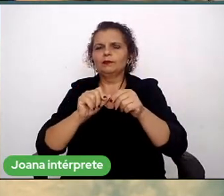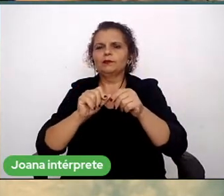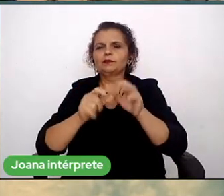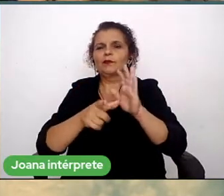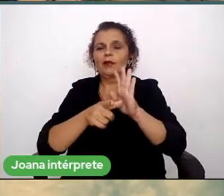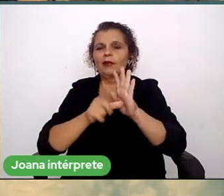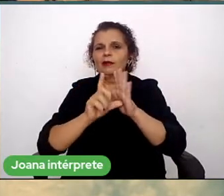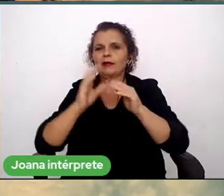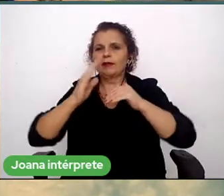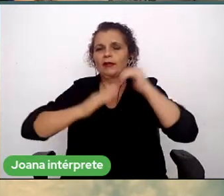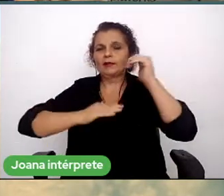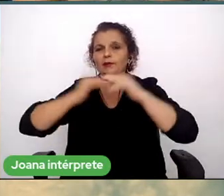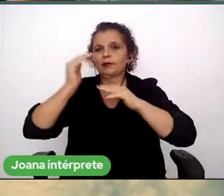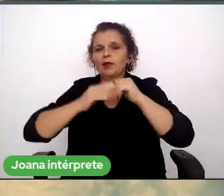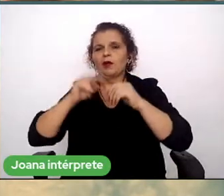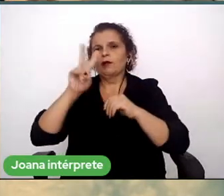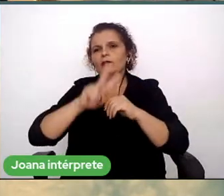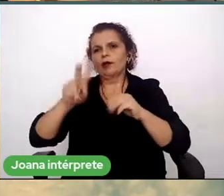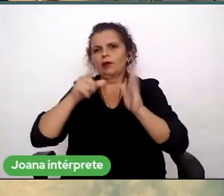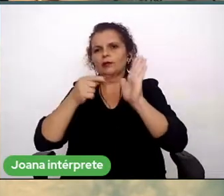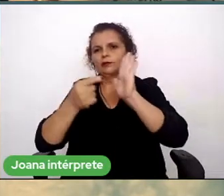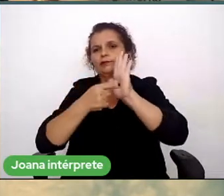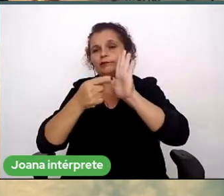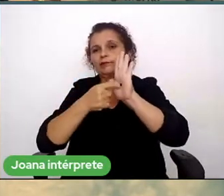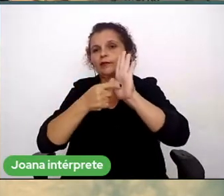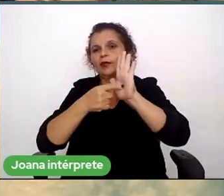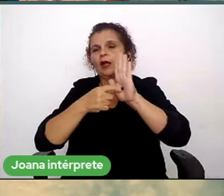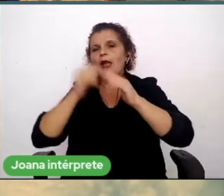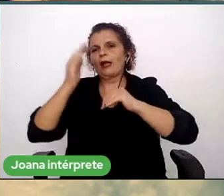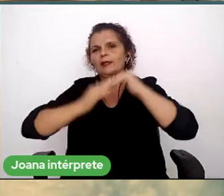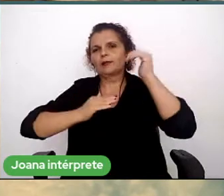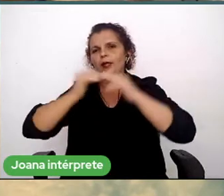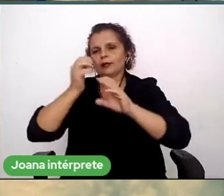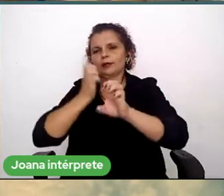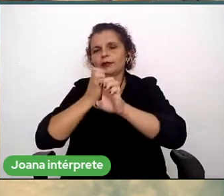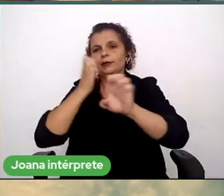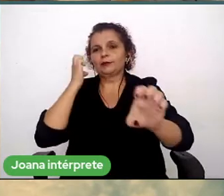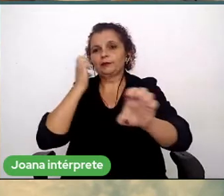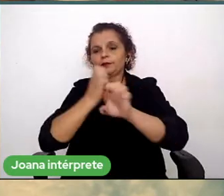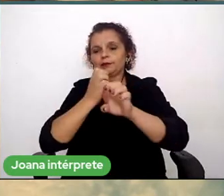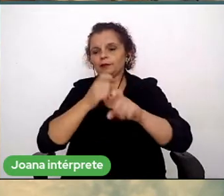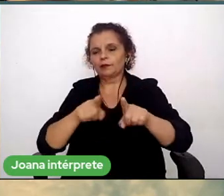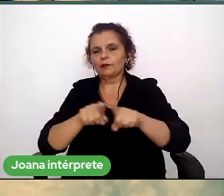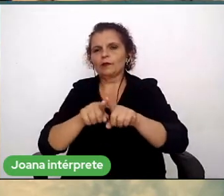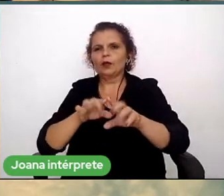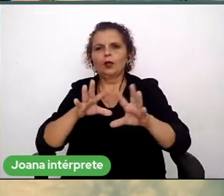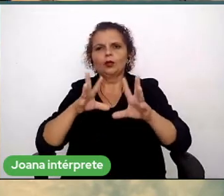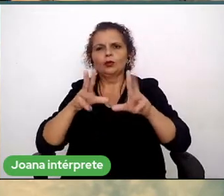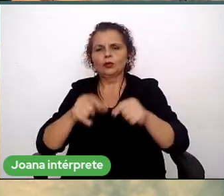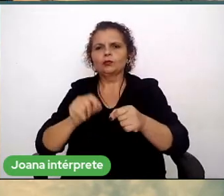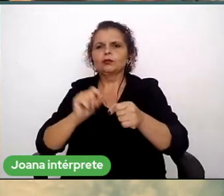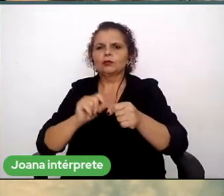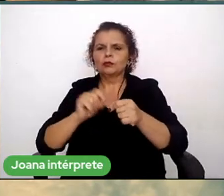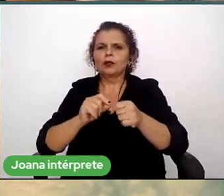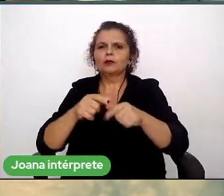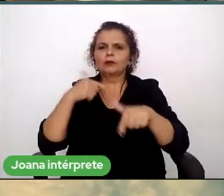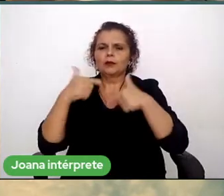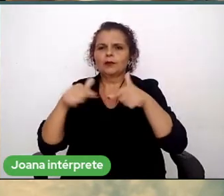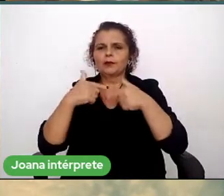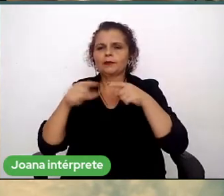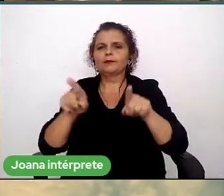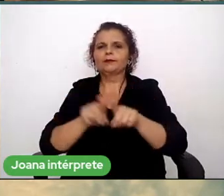de falar nas partes que a gente gosta de falar dos valores centrais que nos levam as nossas práticas de engenharia tá eu não sou de engenharia até algumas que eu falei aqui de modo de trabalho